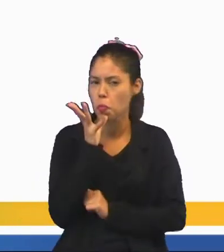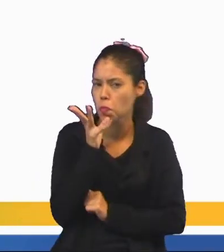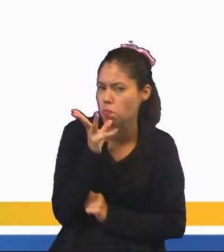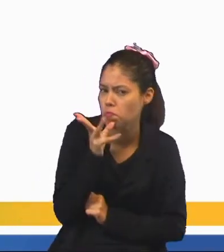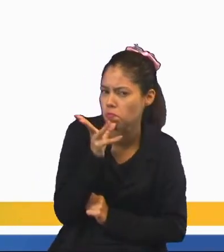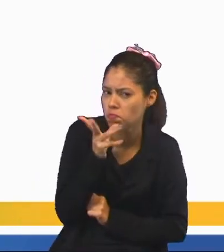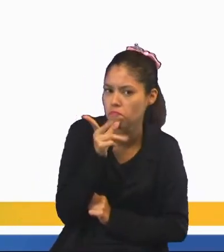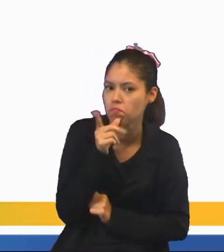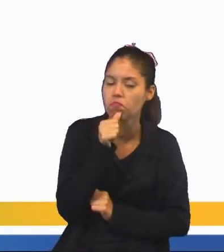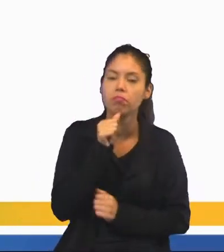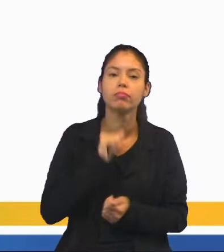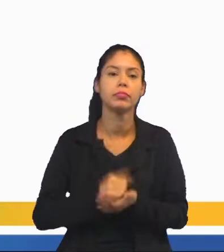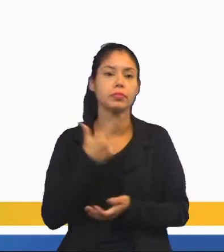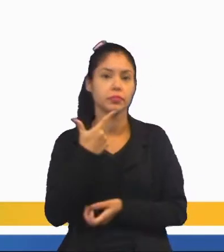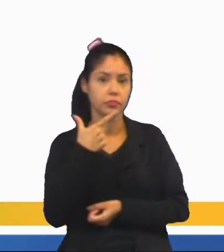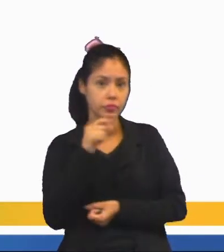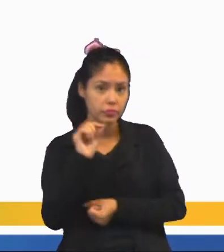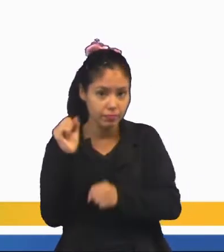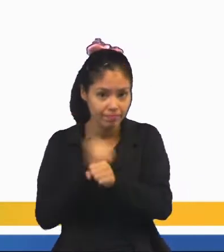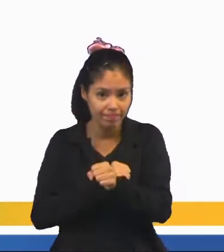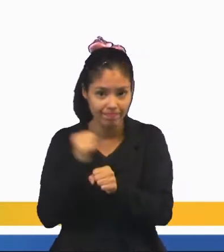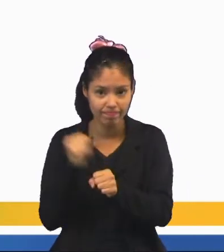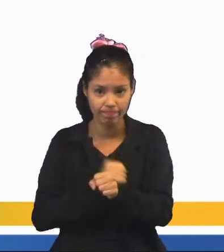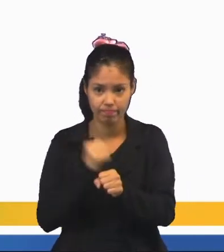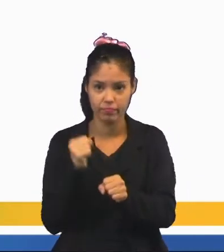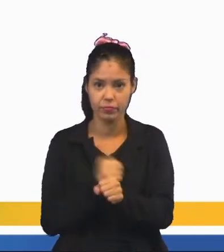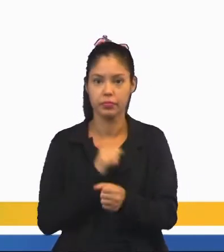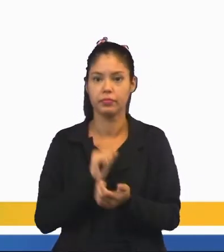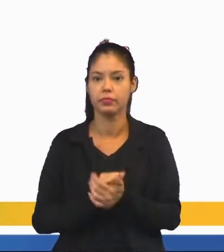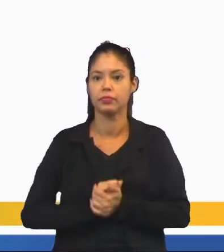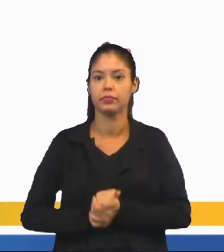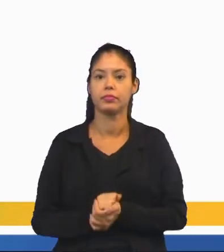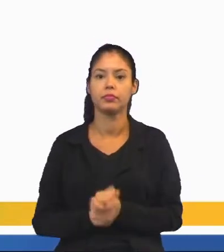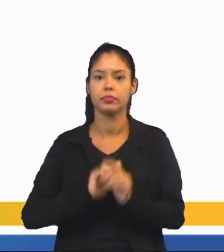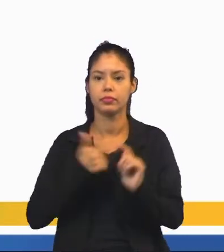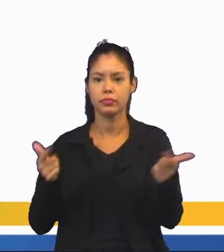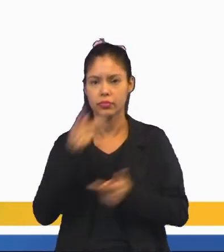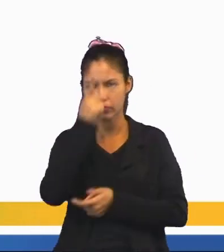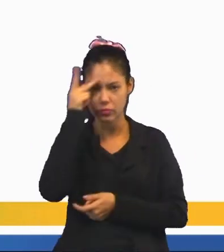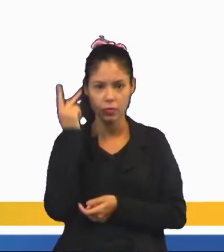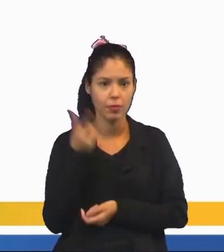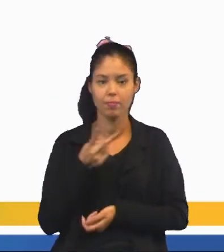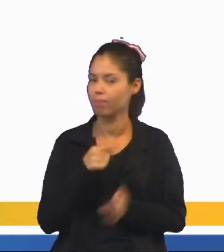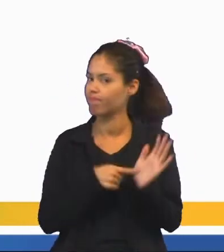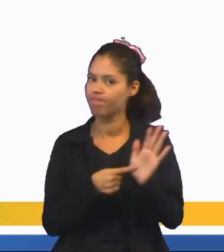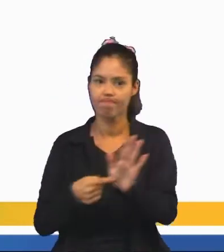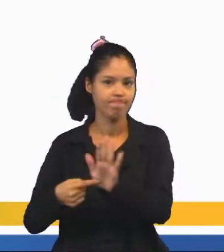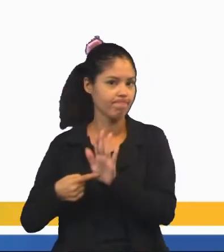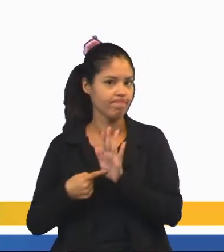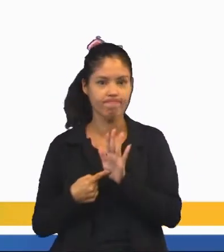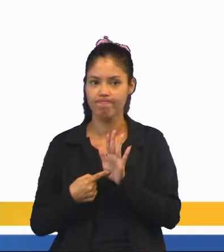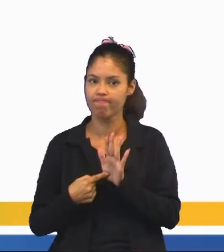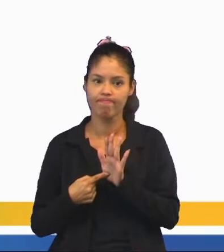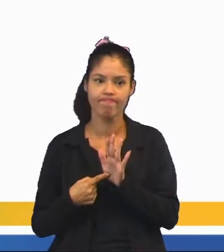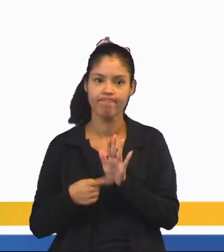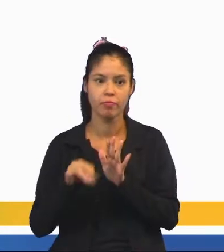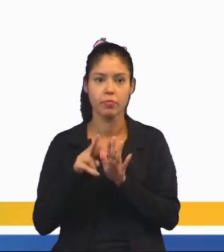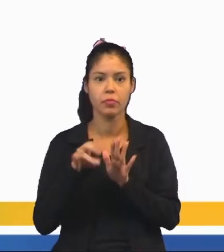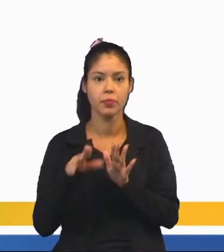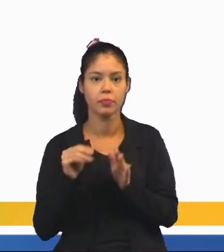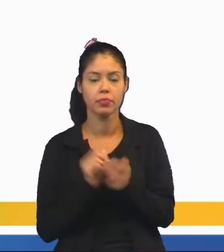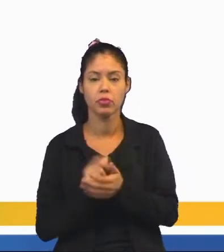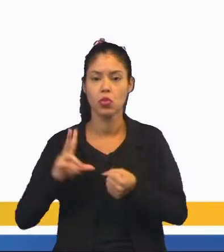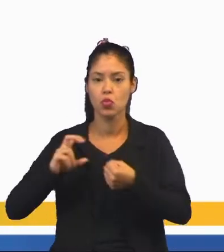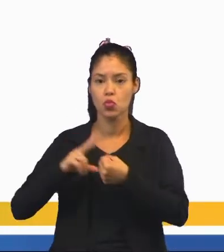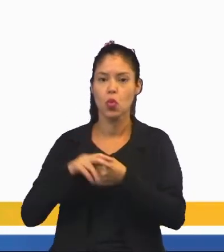HPV, podendo demorar até 20 anos. A maioria das pessoas não apresenta sintomas.